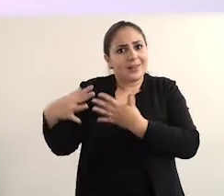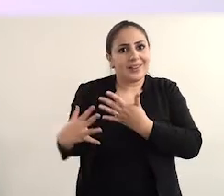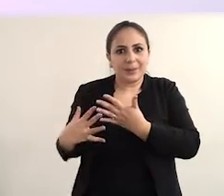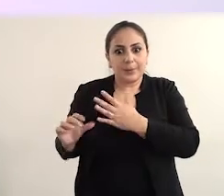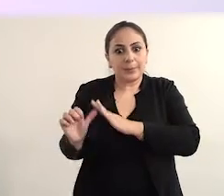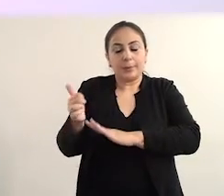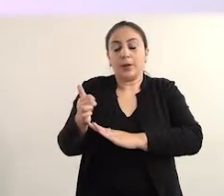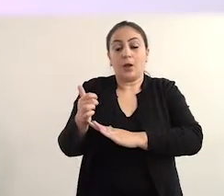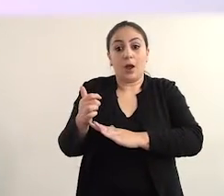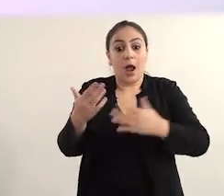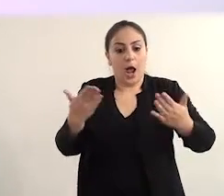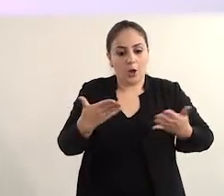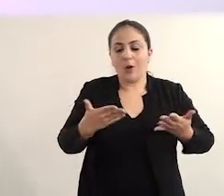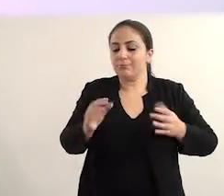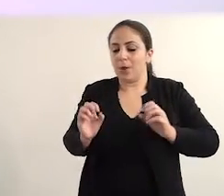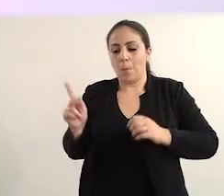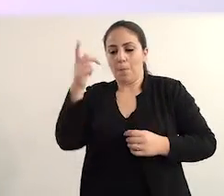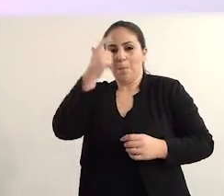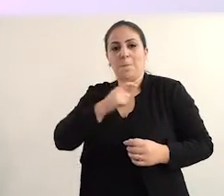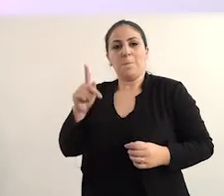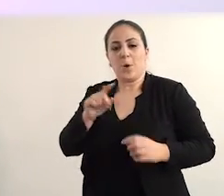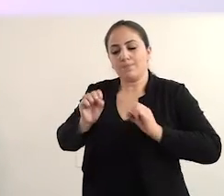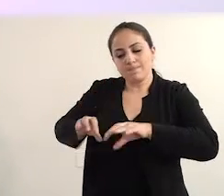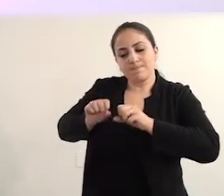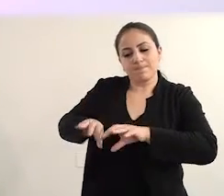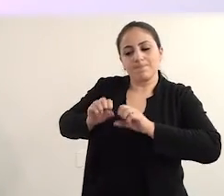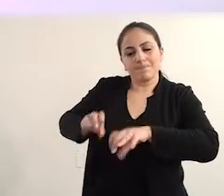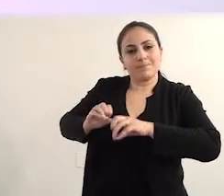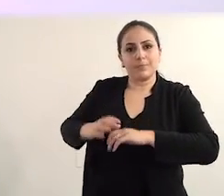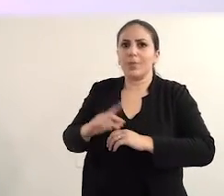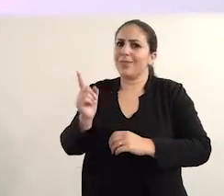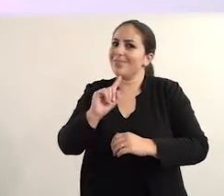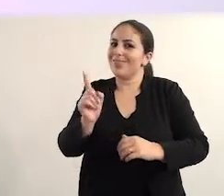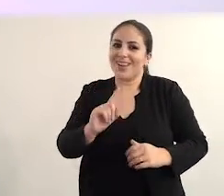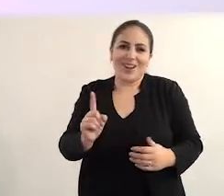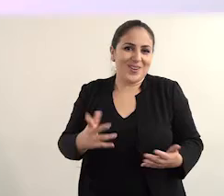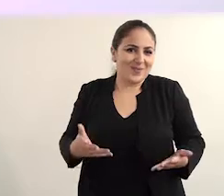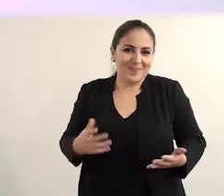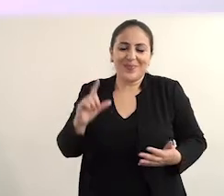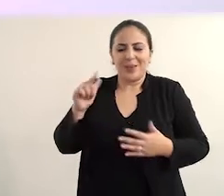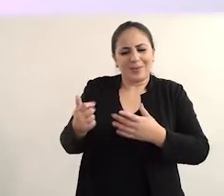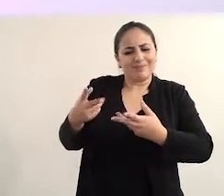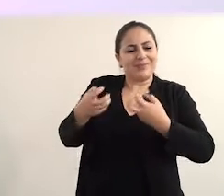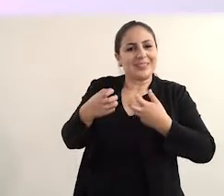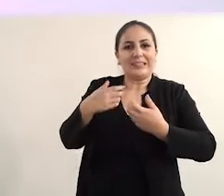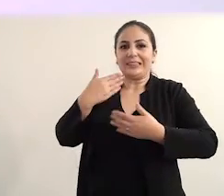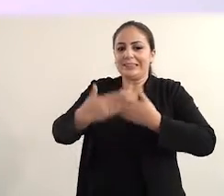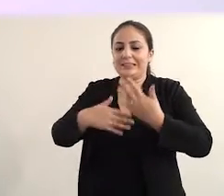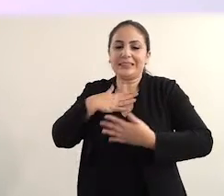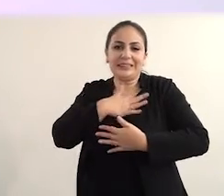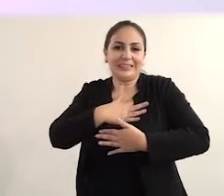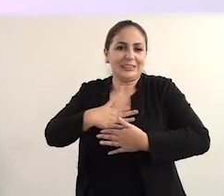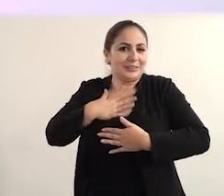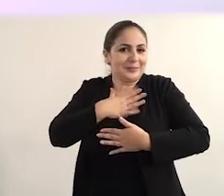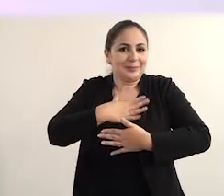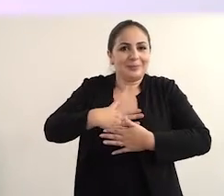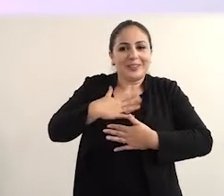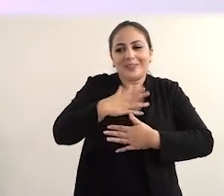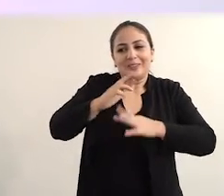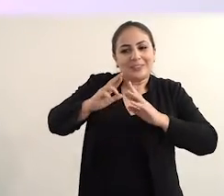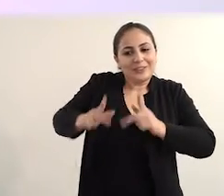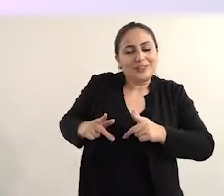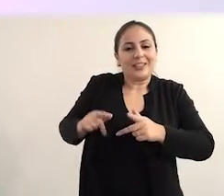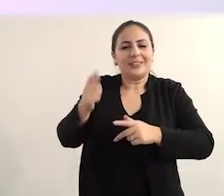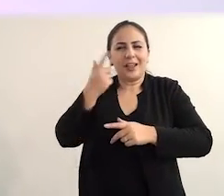eu diria, agora eu vou ser prof, eu vou ensinar, né? Mas não, com o tempo veio um outro sentimento, né? Outro